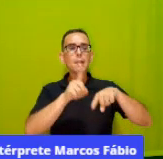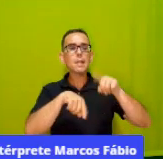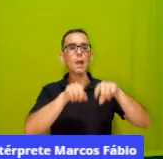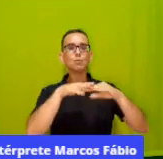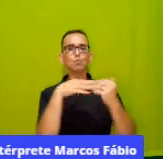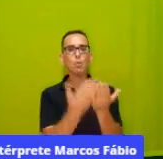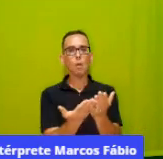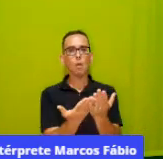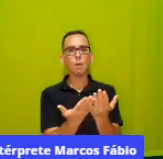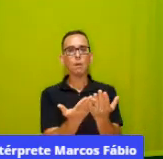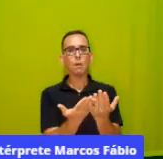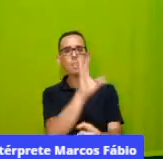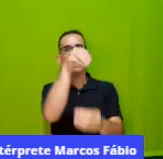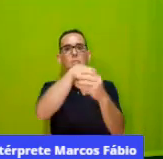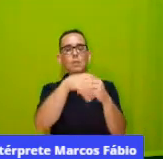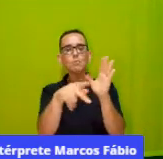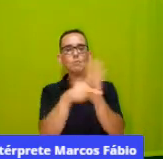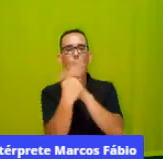quer.